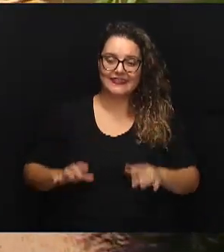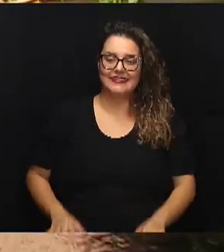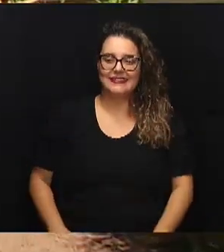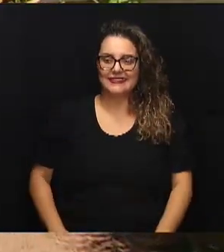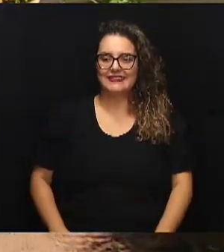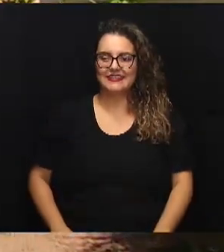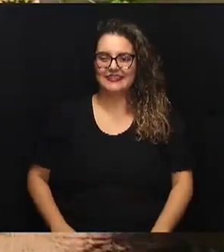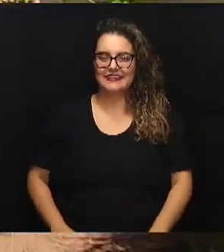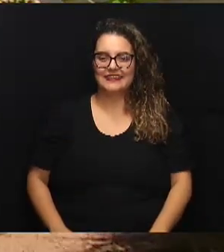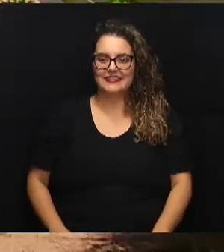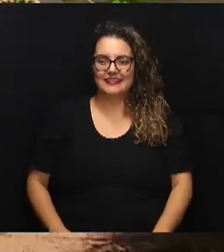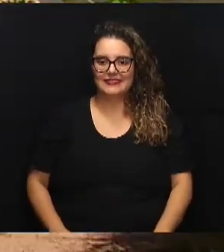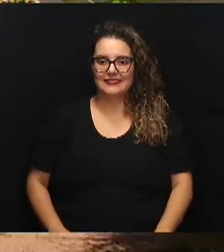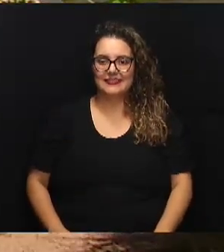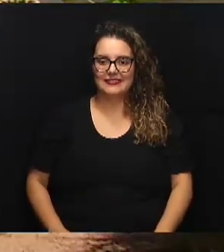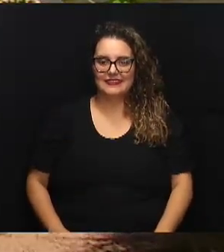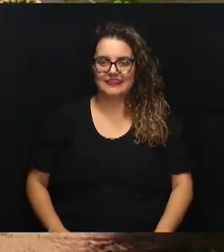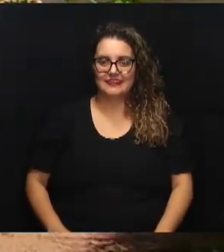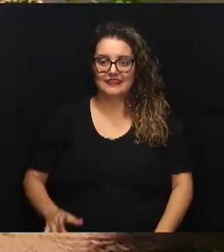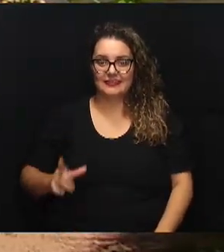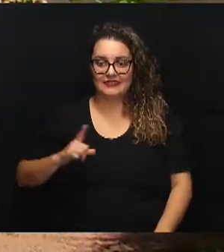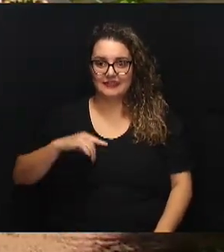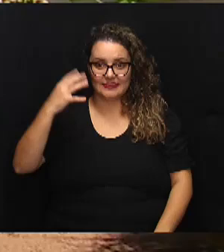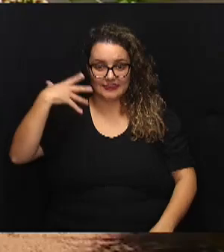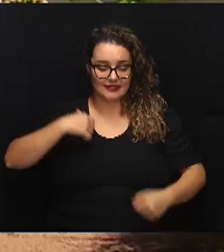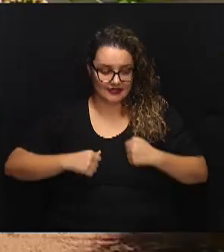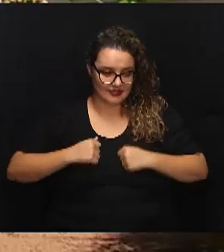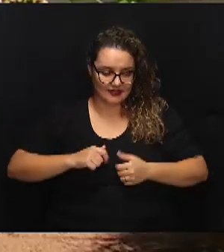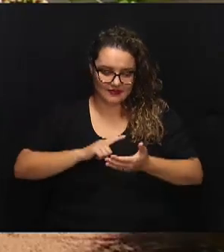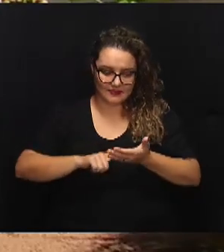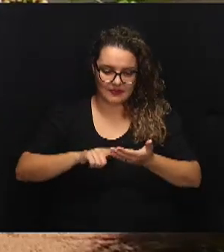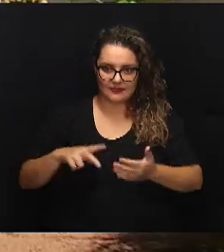E temos banho, higiene pessoal,